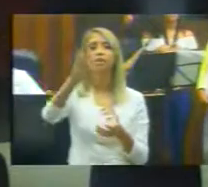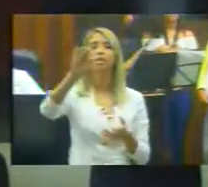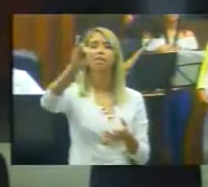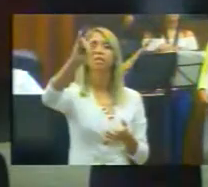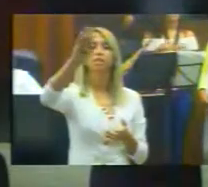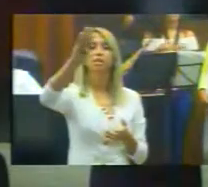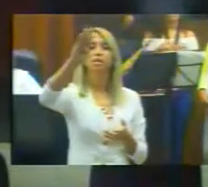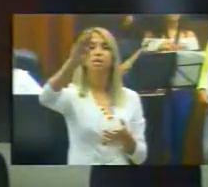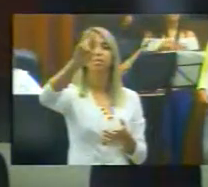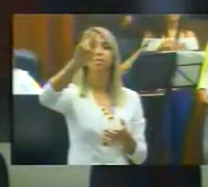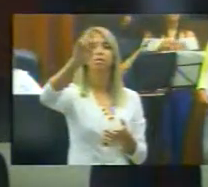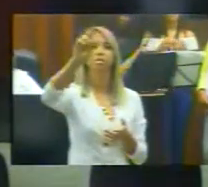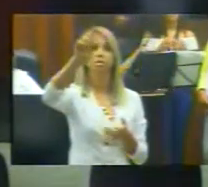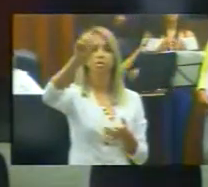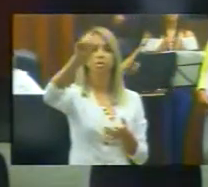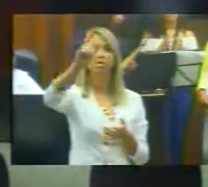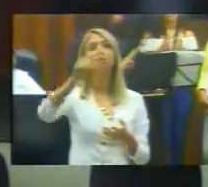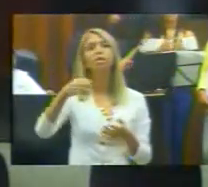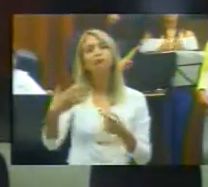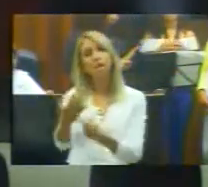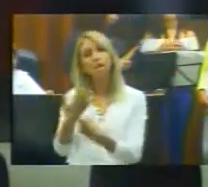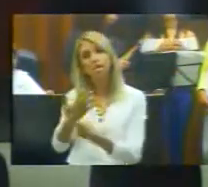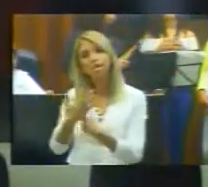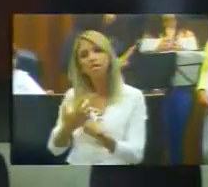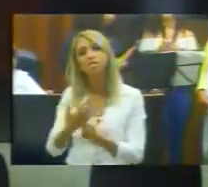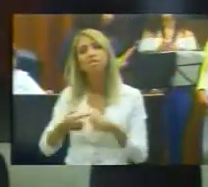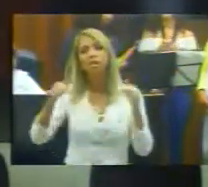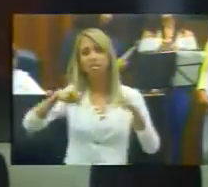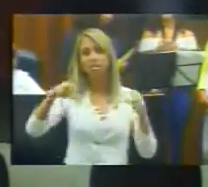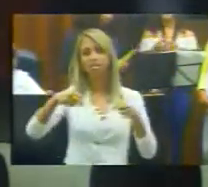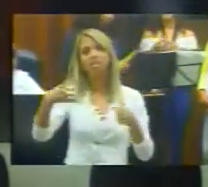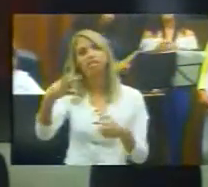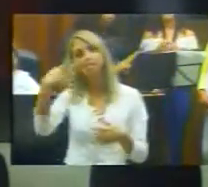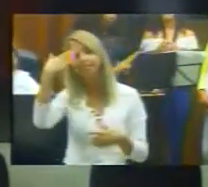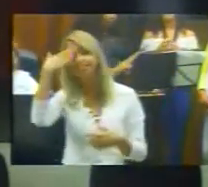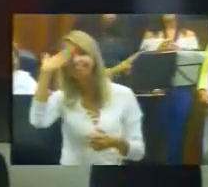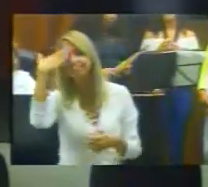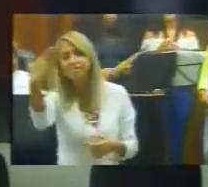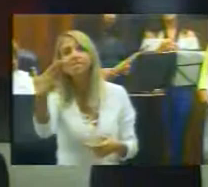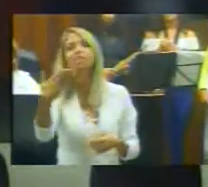que nos ajudou aqui a elaboração desse projeto. Muito obrigado,